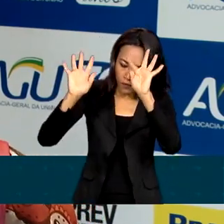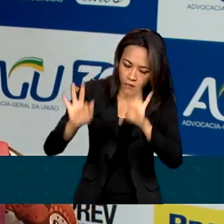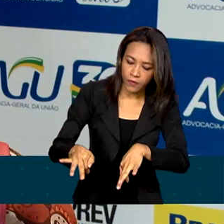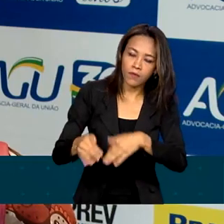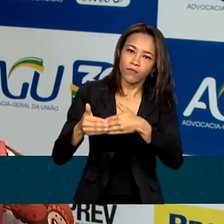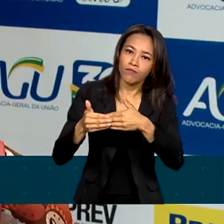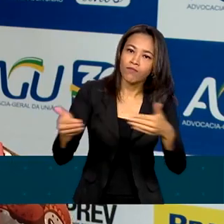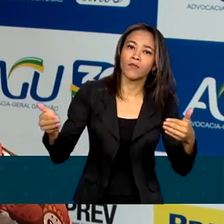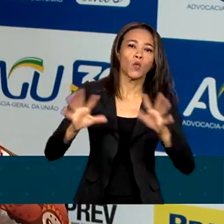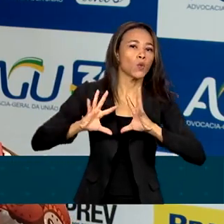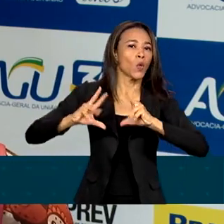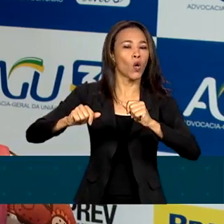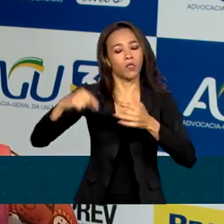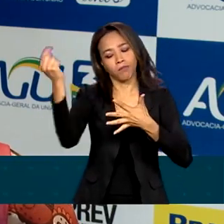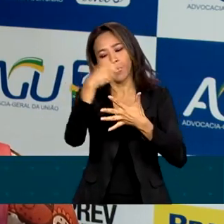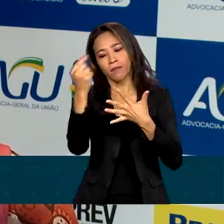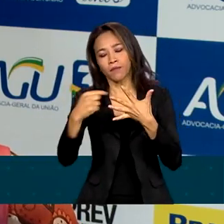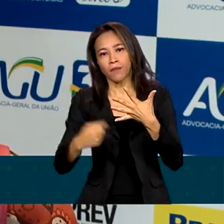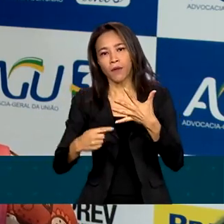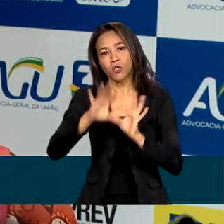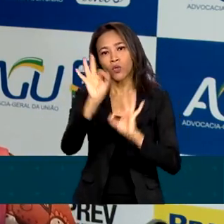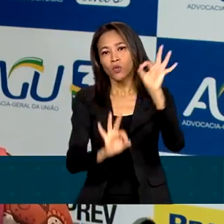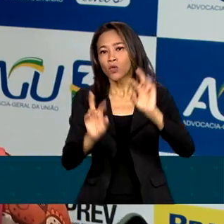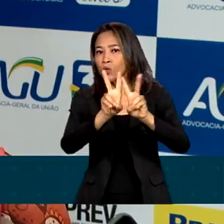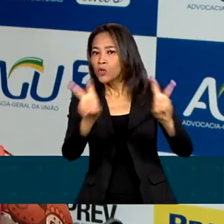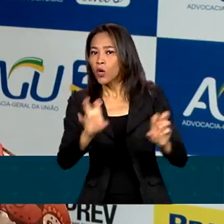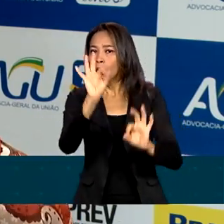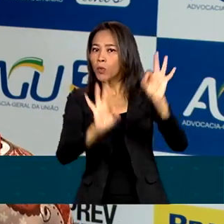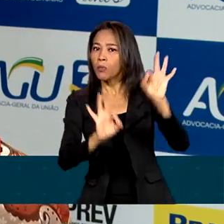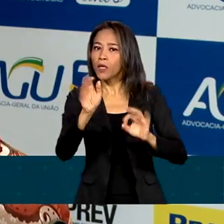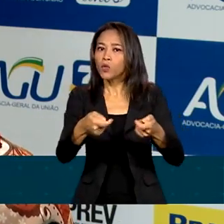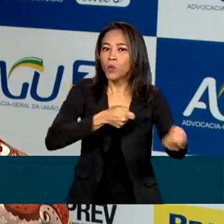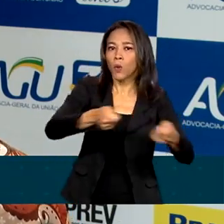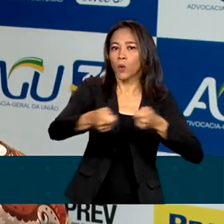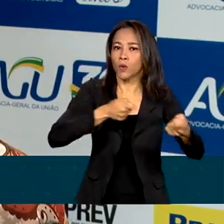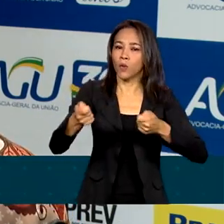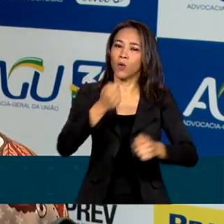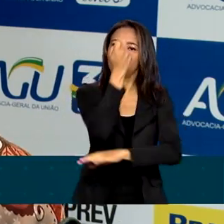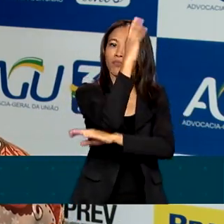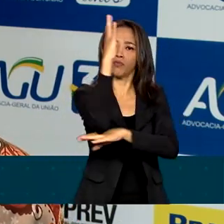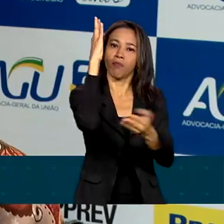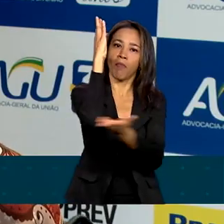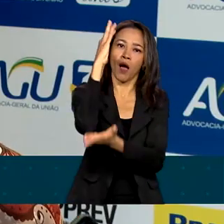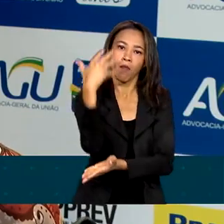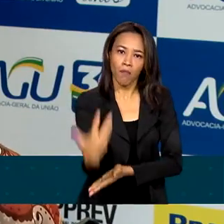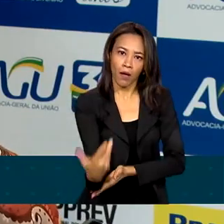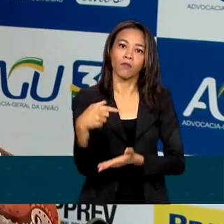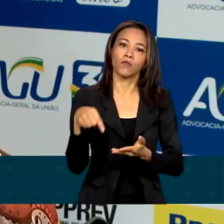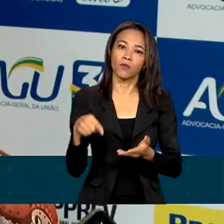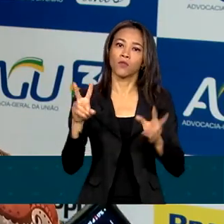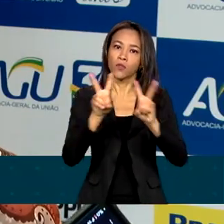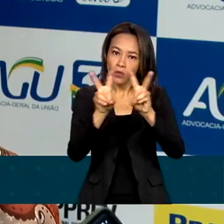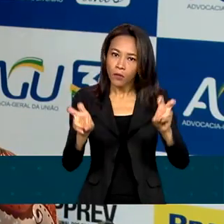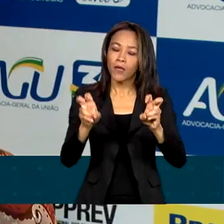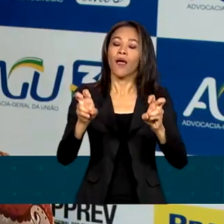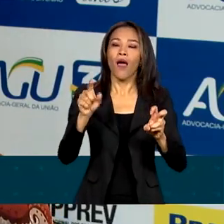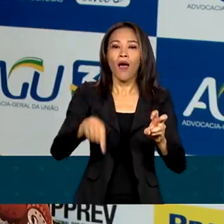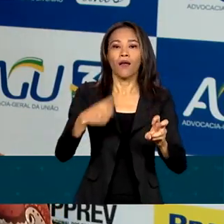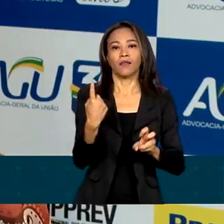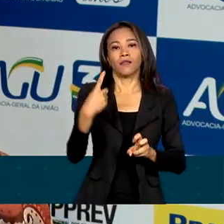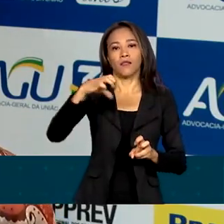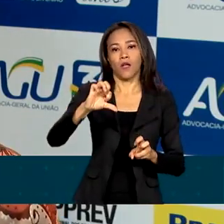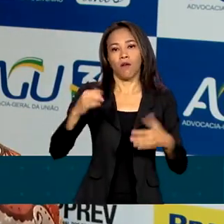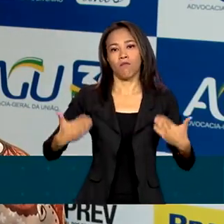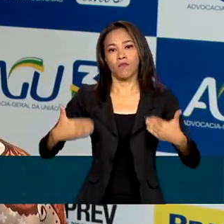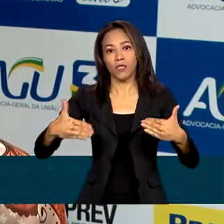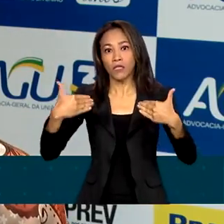todas as ações do plano de prevenção e controle do desmatamento, que aí serão 19 ministérios trabalhando